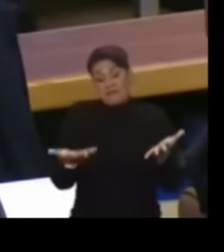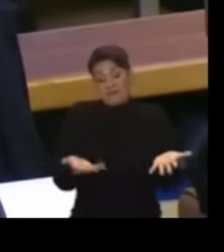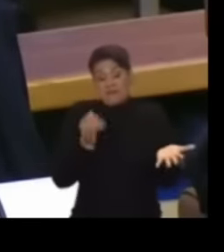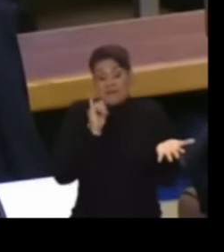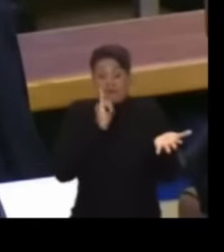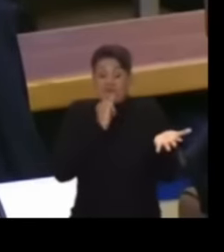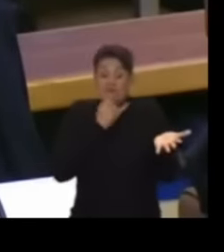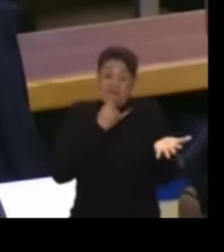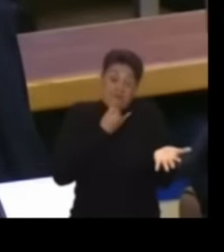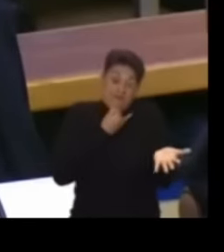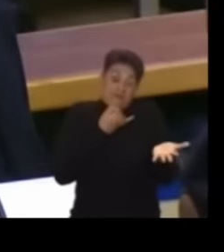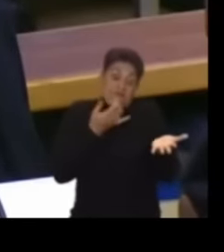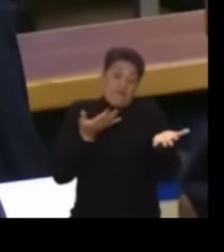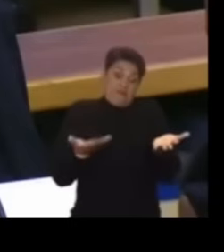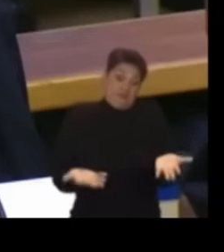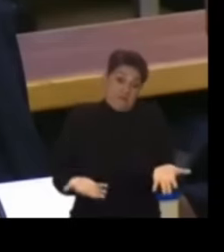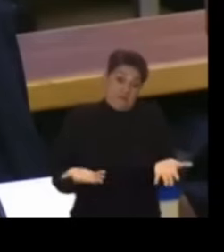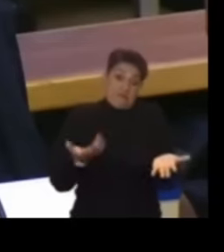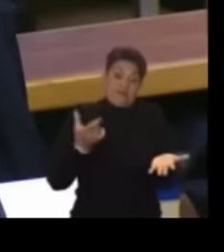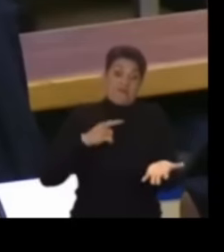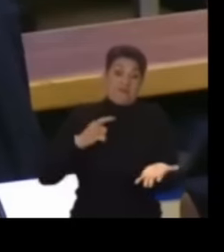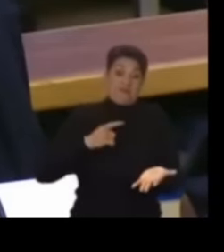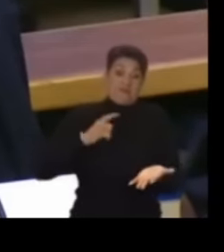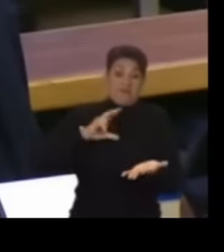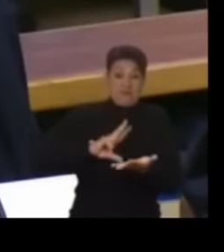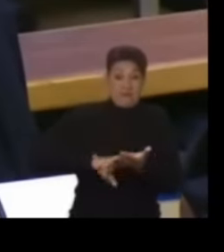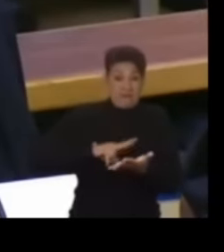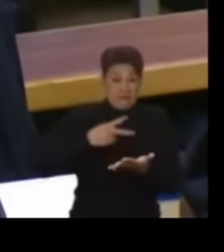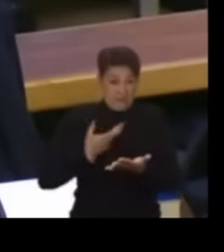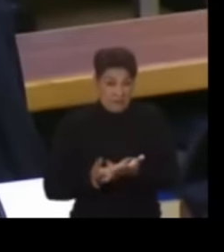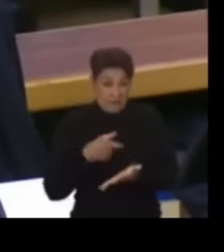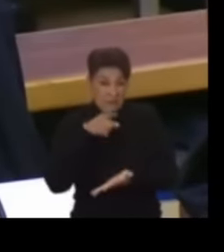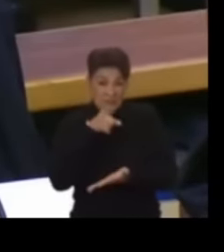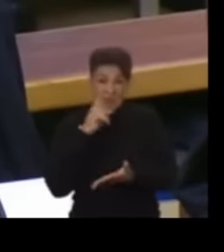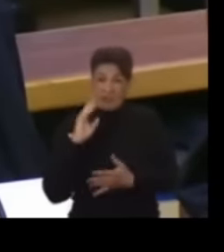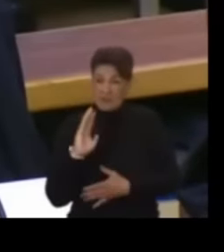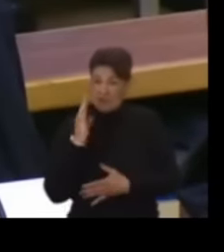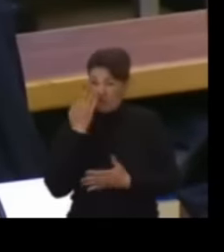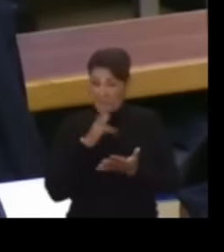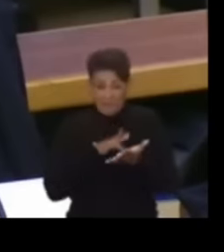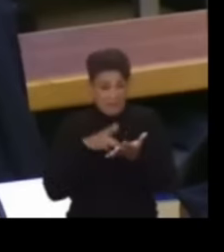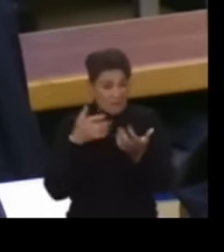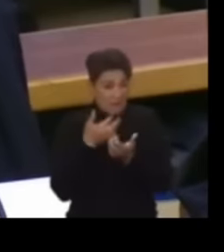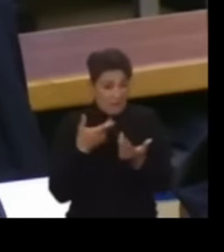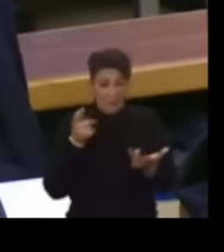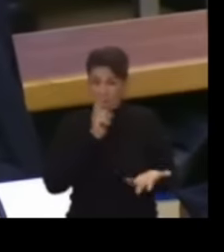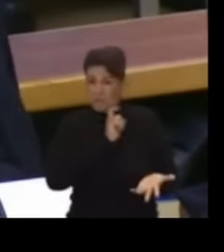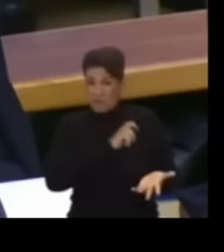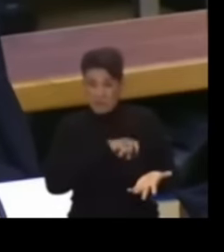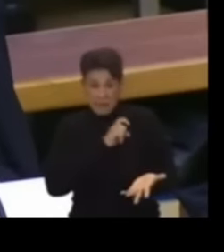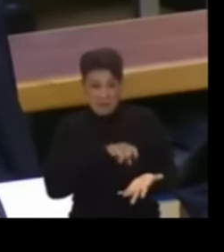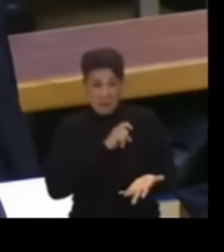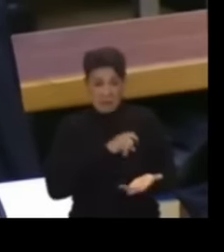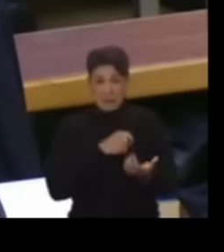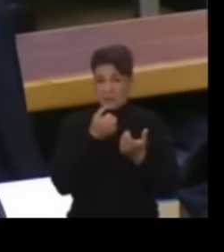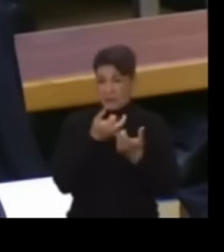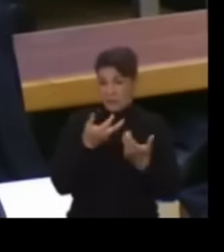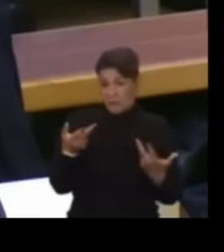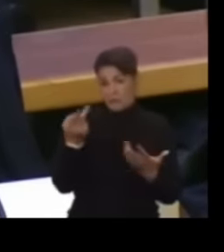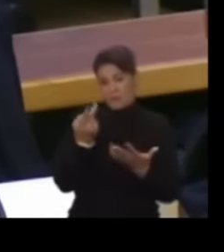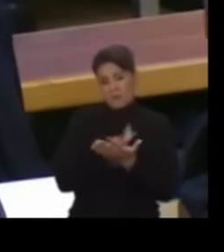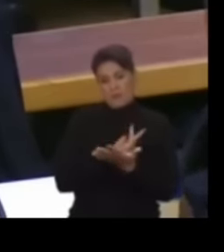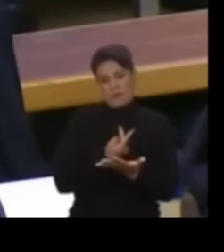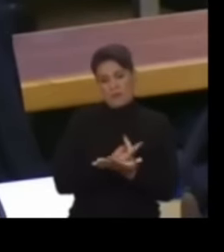lamento que interpretações... Ah, interpretações, falsas, gente. Interpretações errôneas, de boa ou má